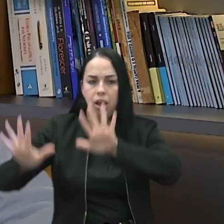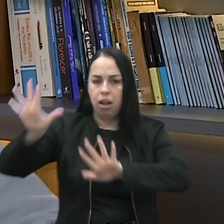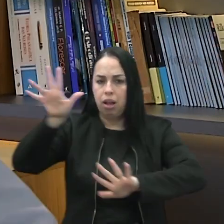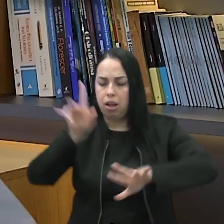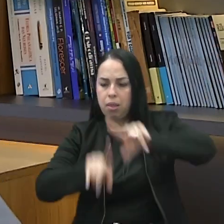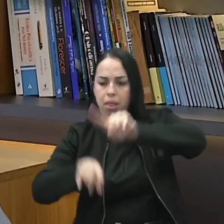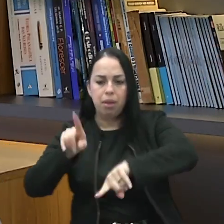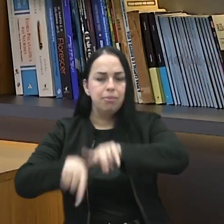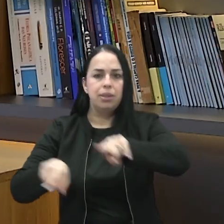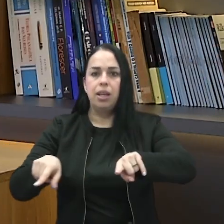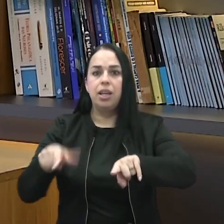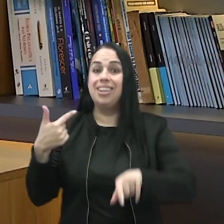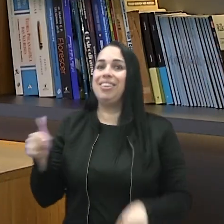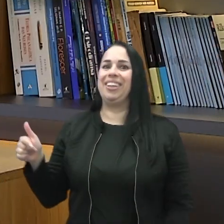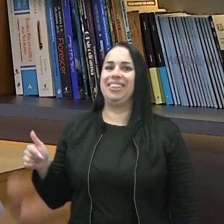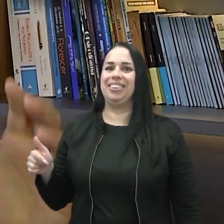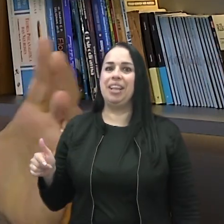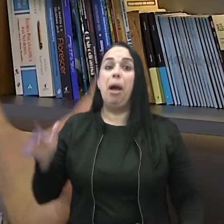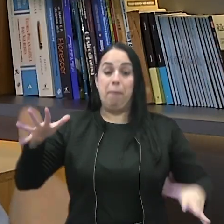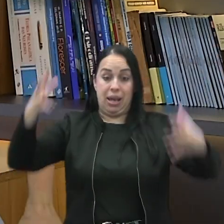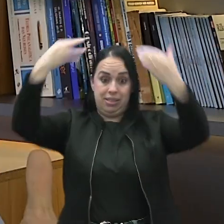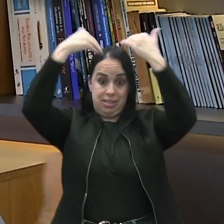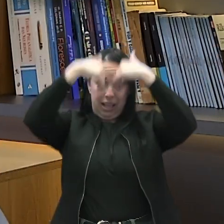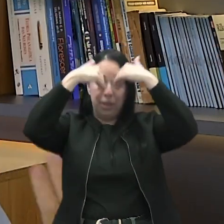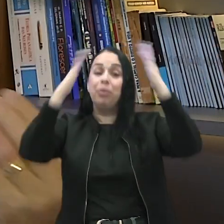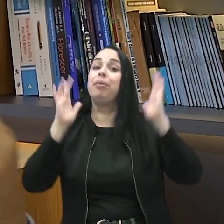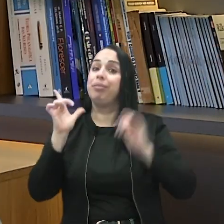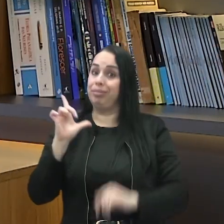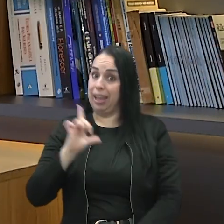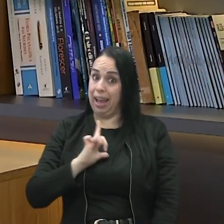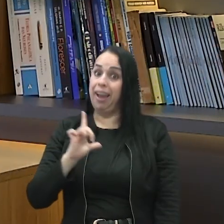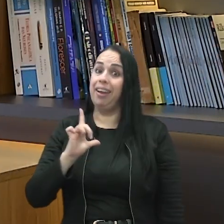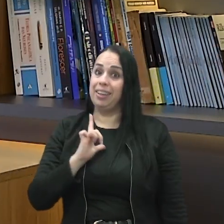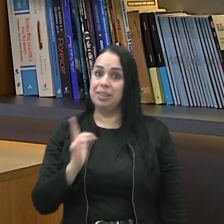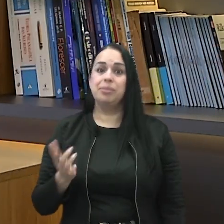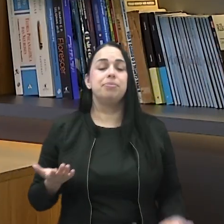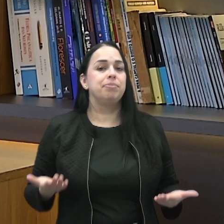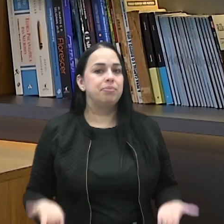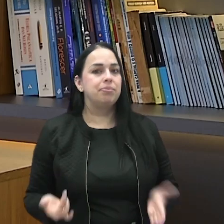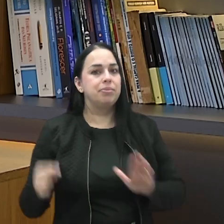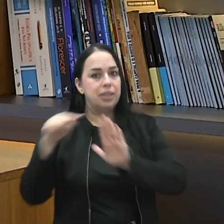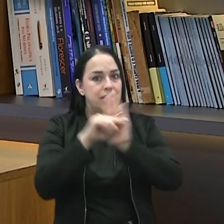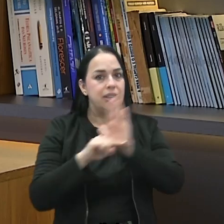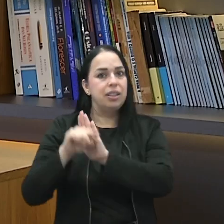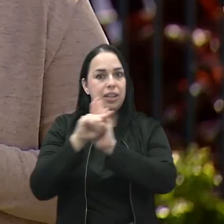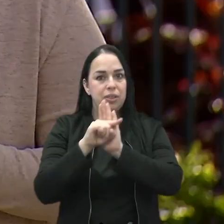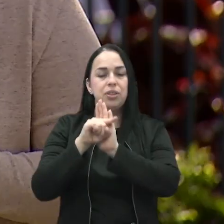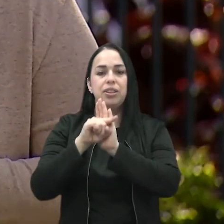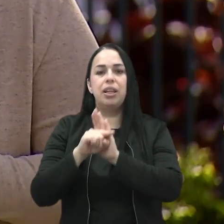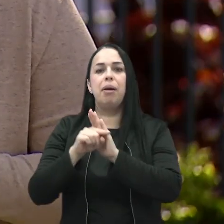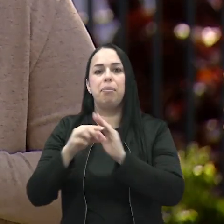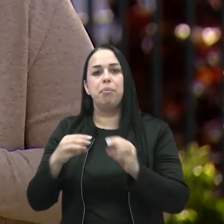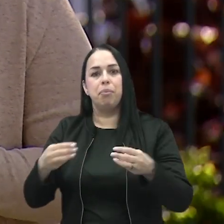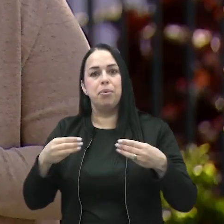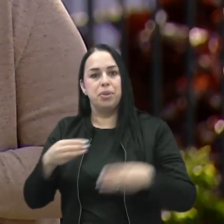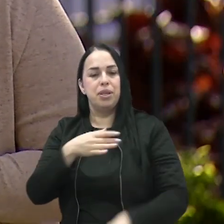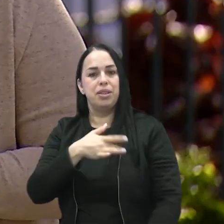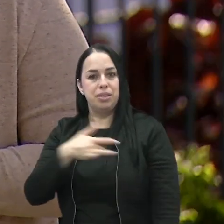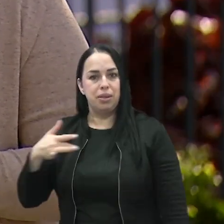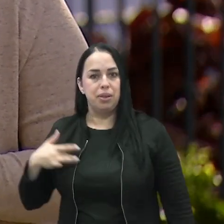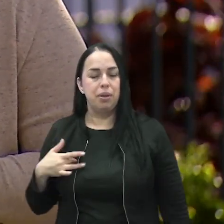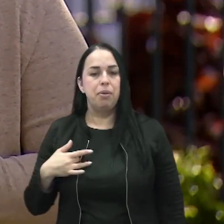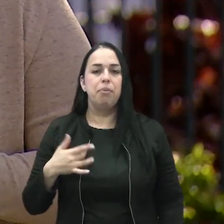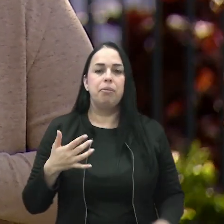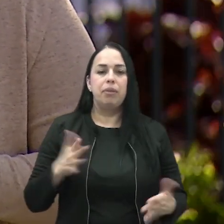ver imagens, ver objetos que na verdade não existem, mas na cabeça dela aquilo está acontecendo. Dados da Organização Mundial